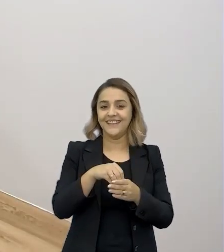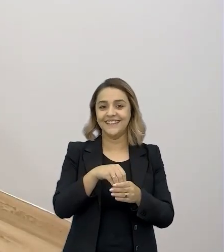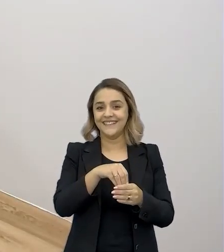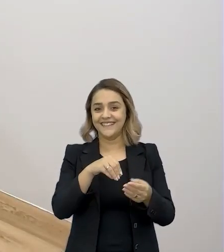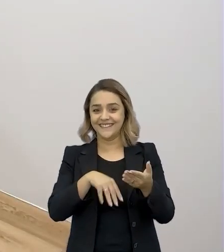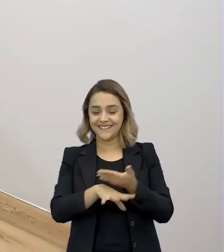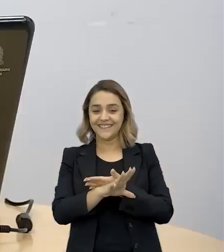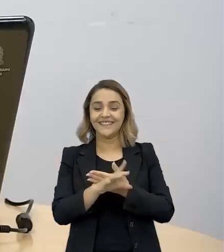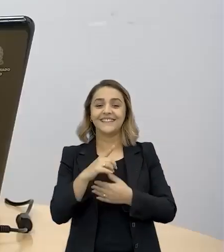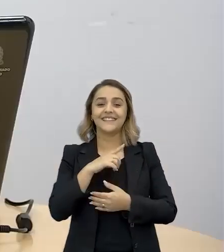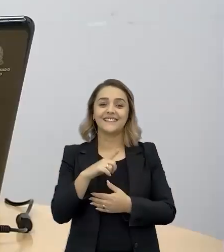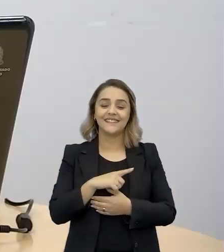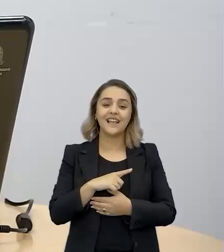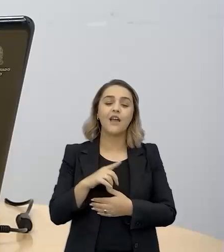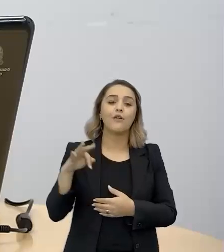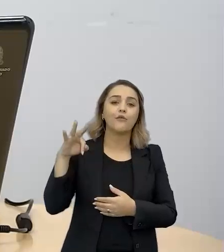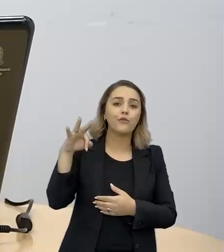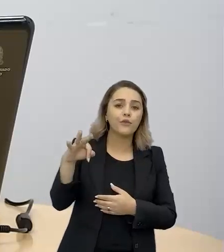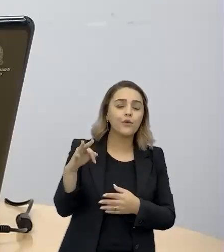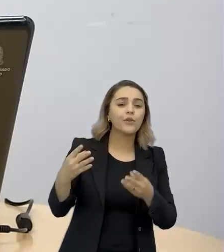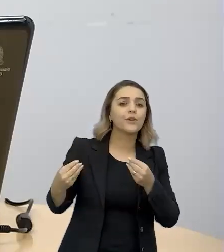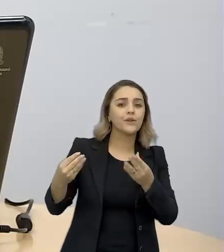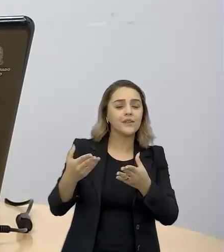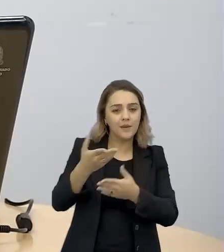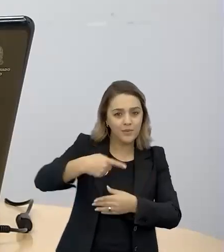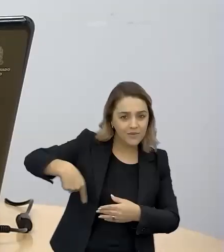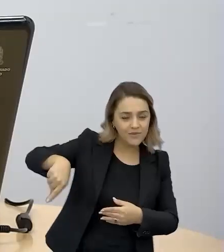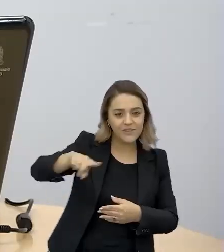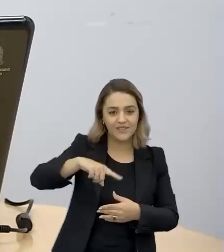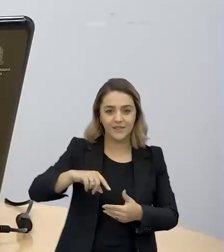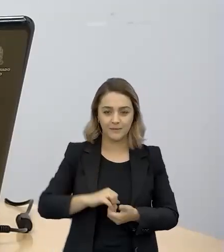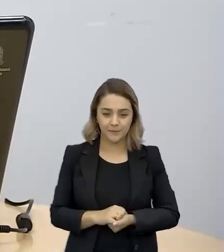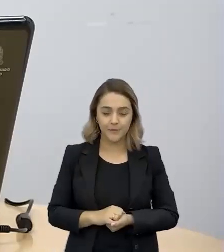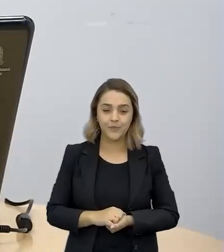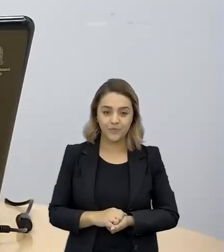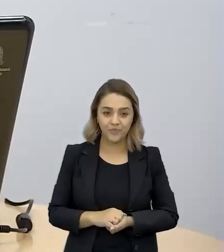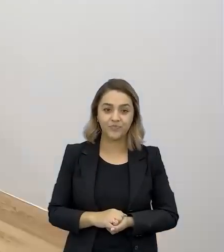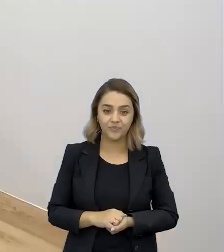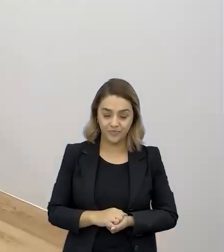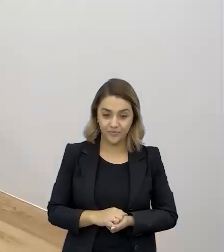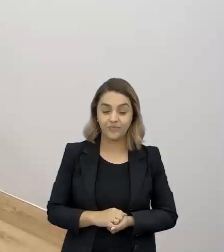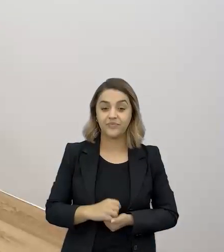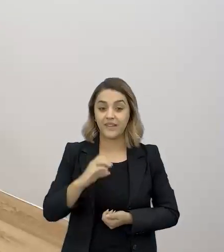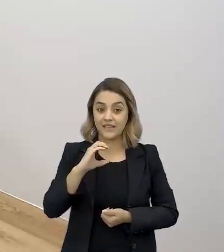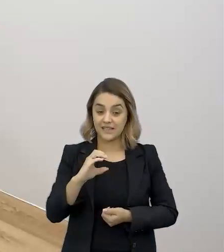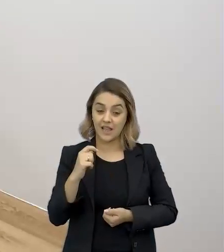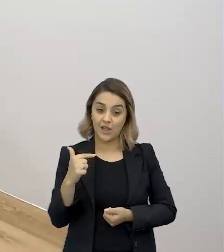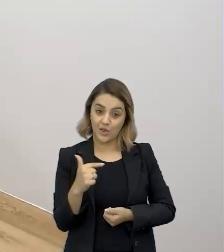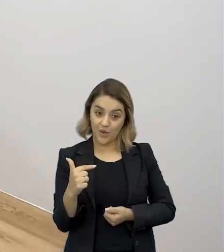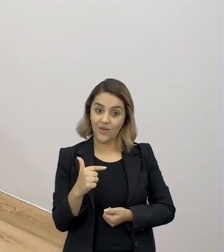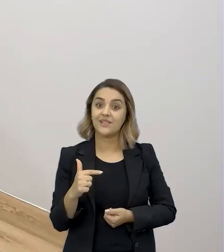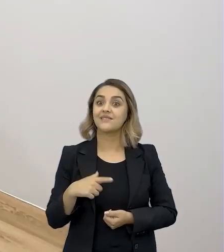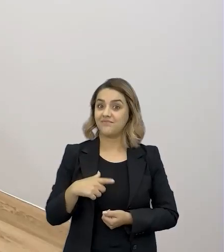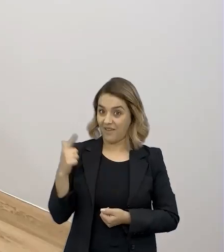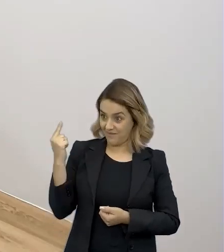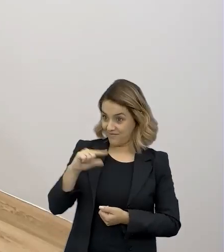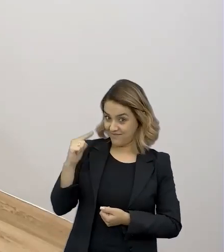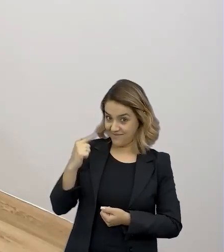spoiler, trazer futuramente para vocês. Já está aí batendo na porta, Sim. né? O C2. Tá